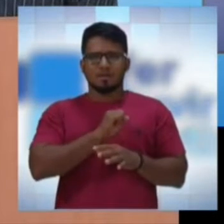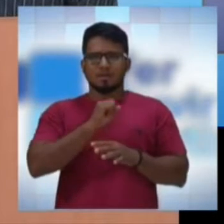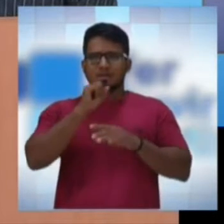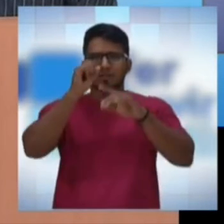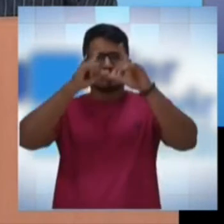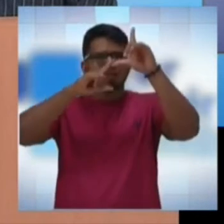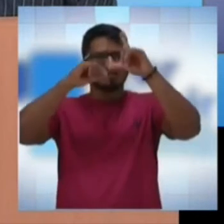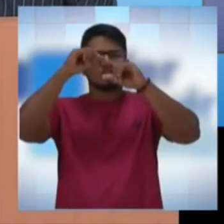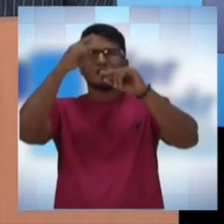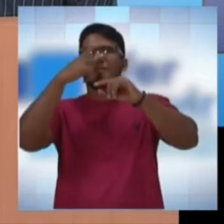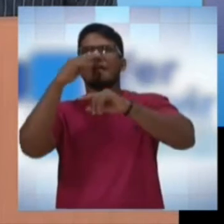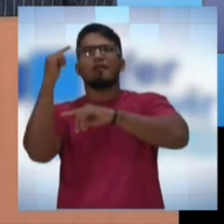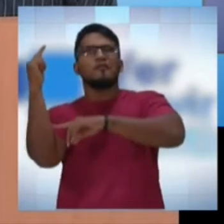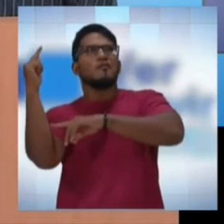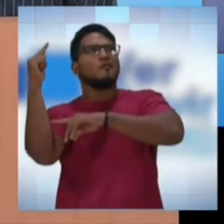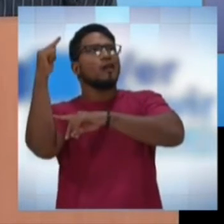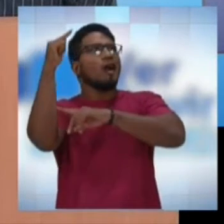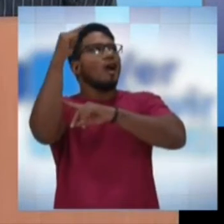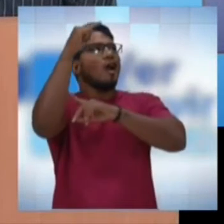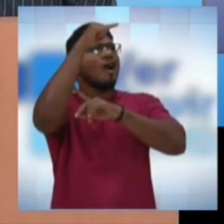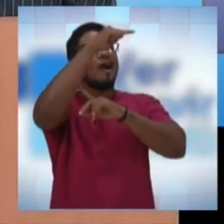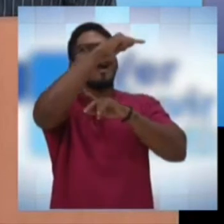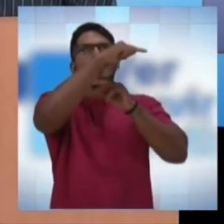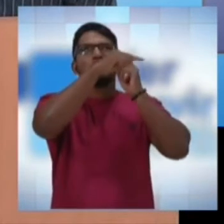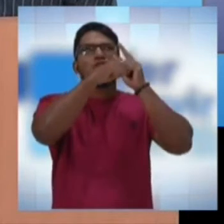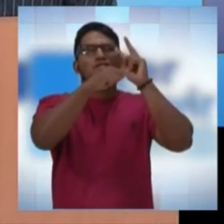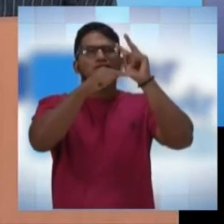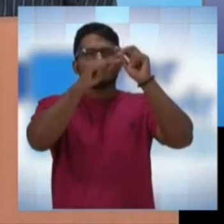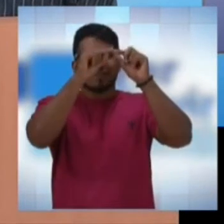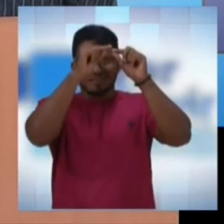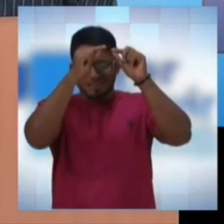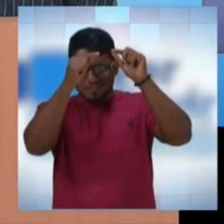de estrela caindo bem